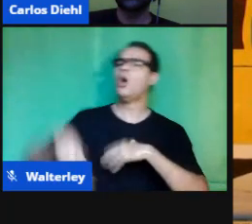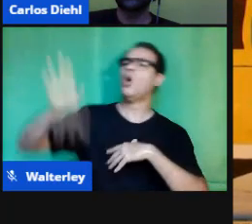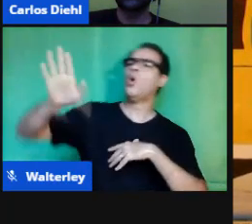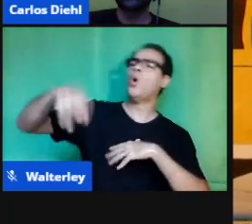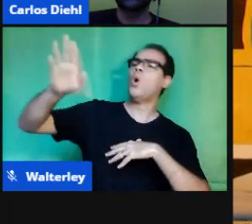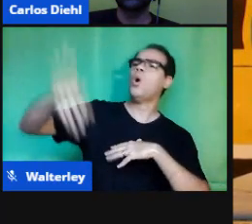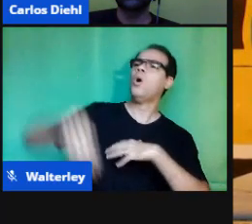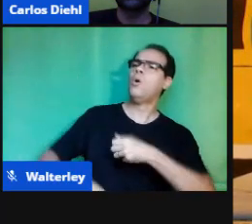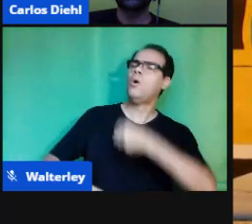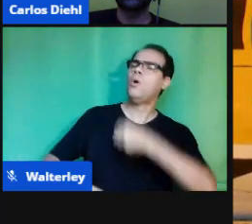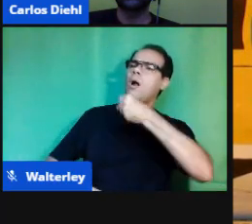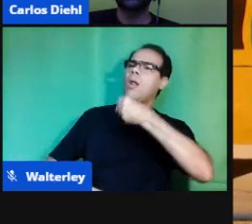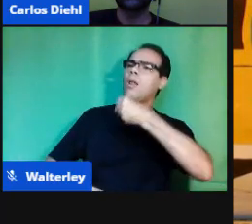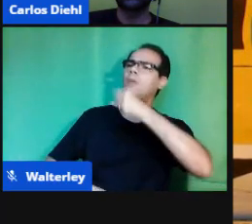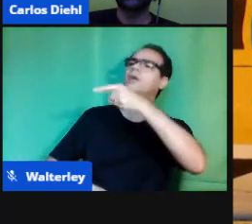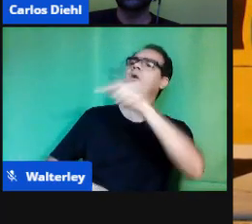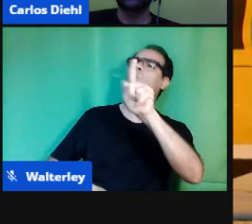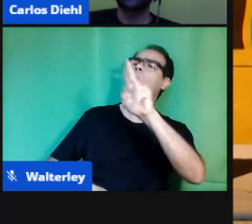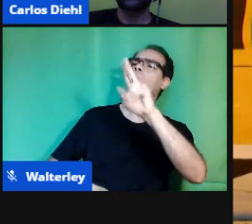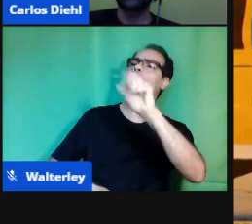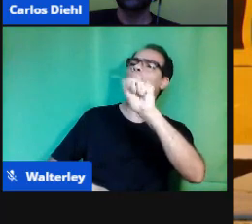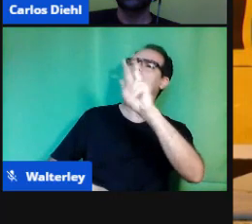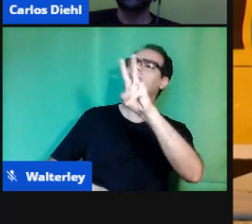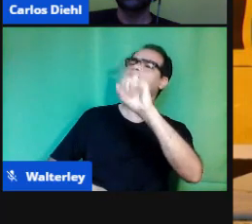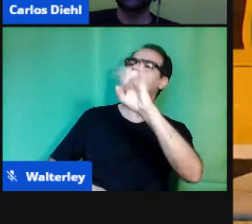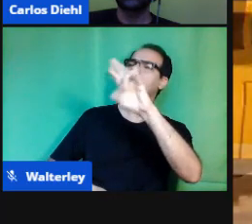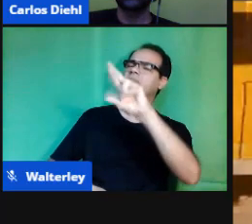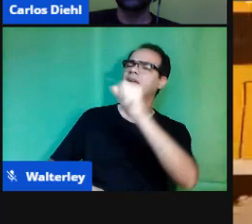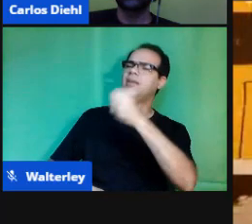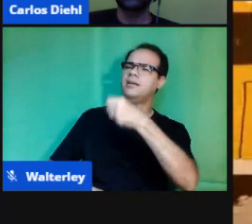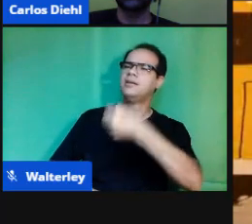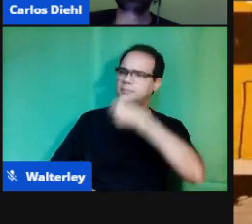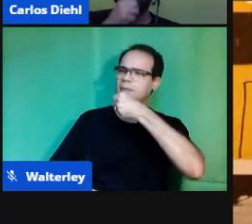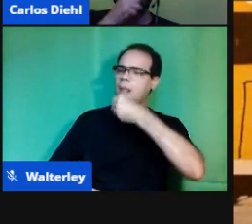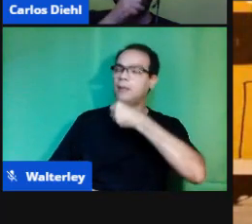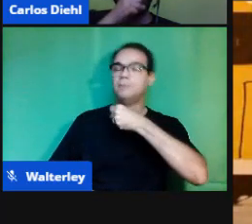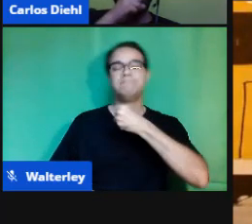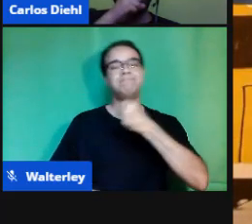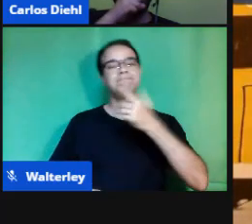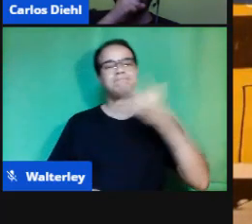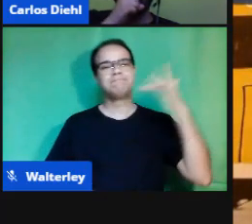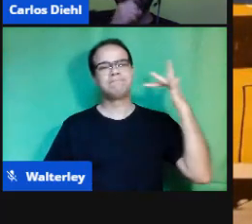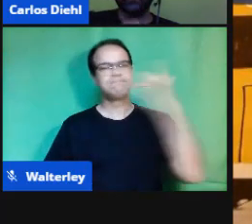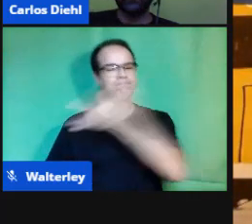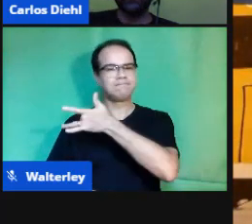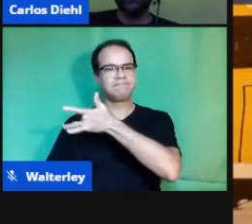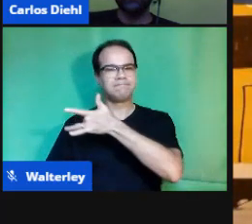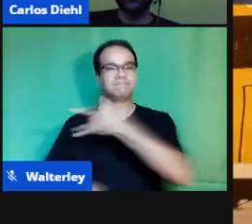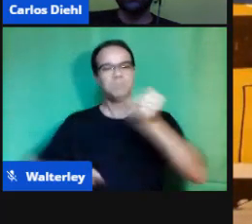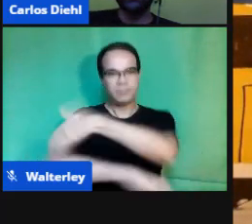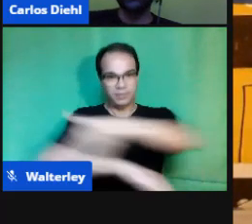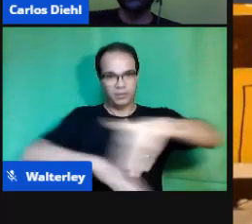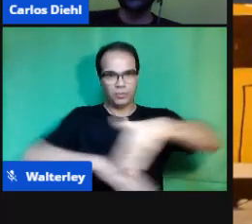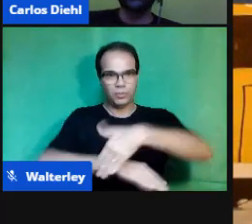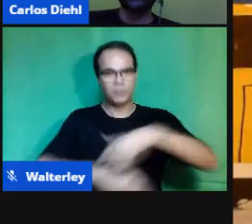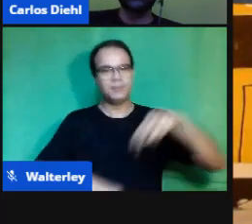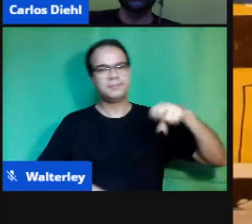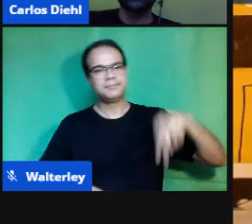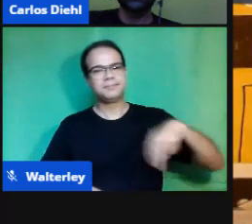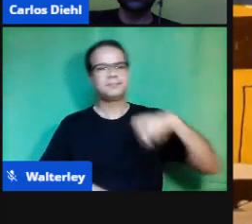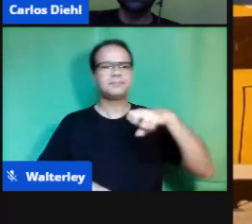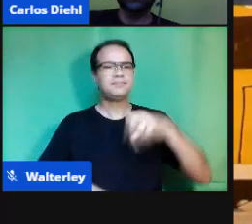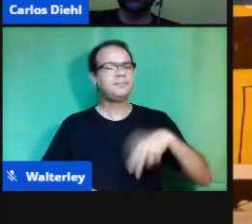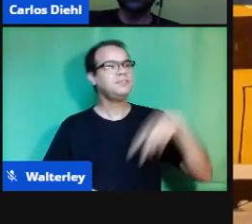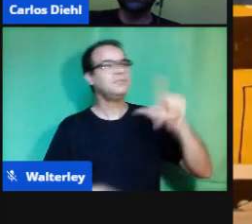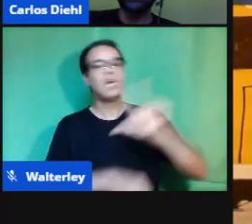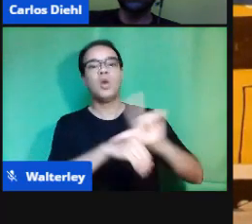um picolé de Guavira. Que delícia. Gosto de andar na calçada, olhar para as